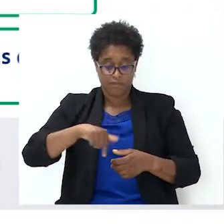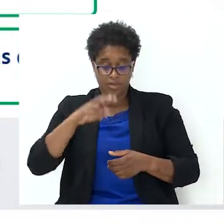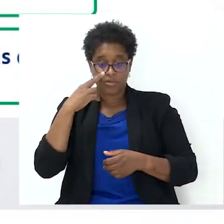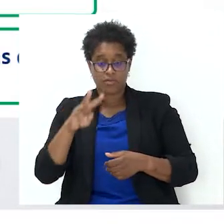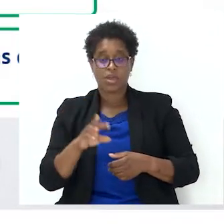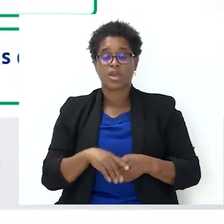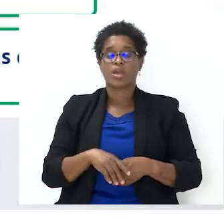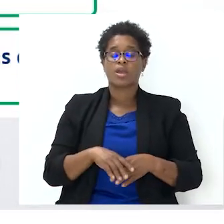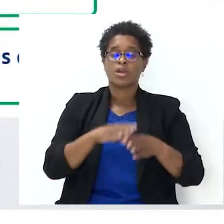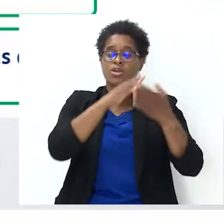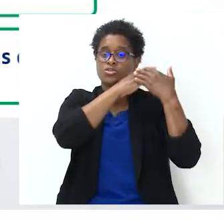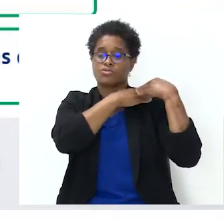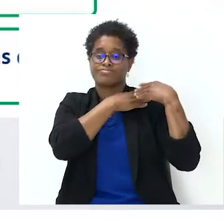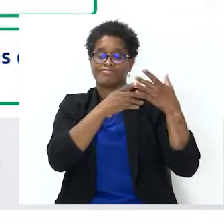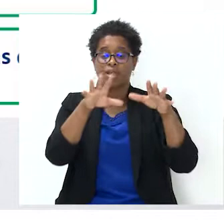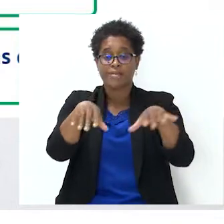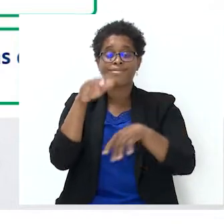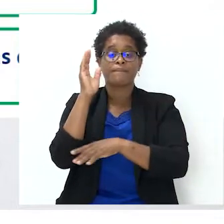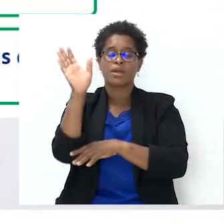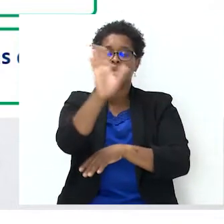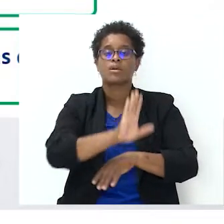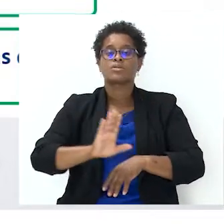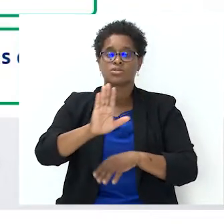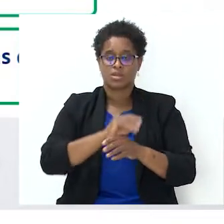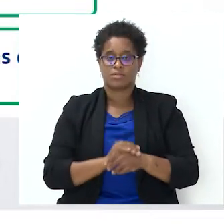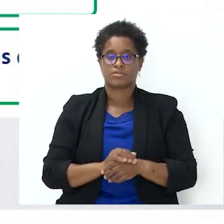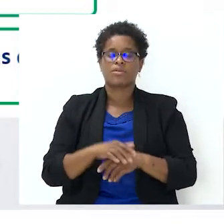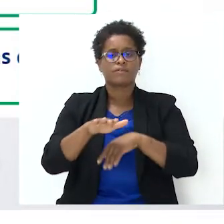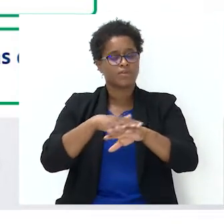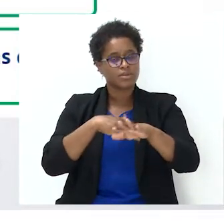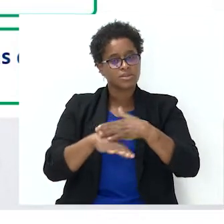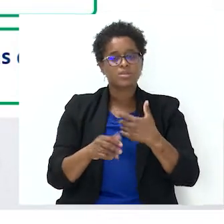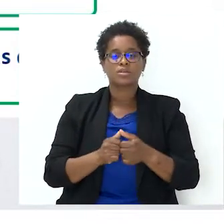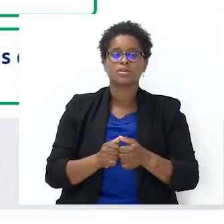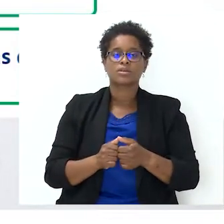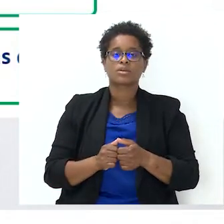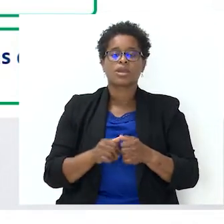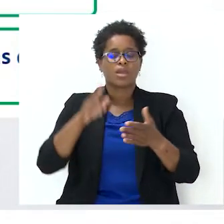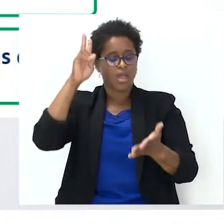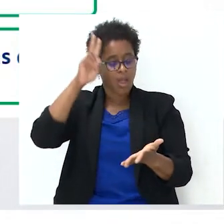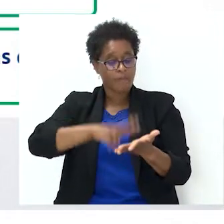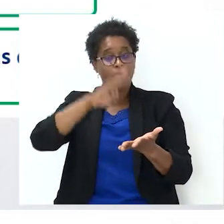as funções da Assembleia Nacional. Elaborar e